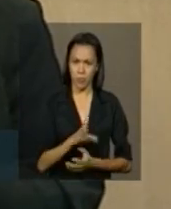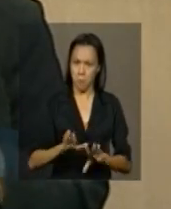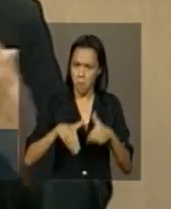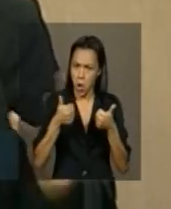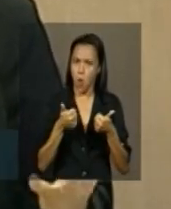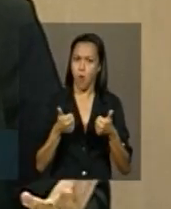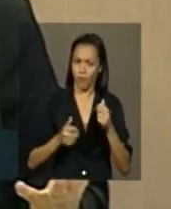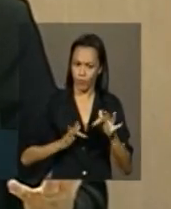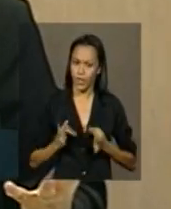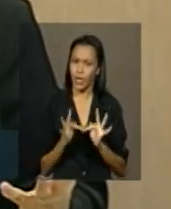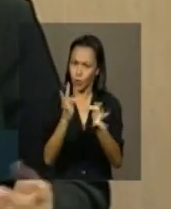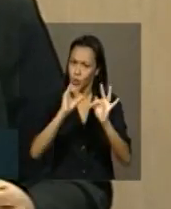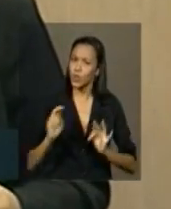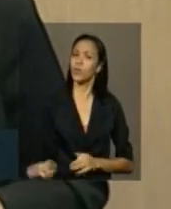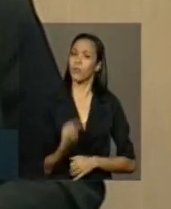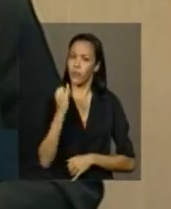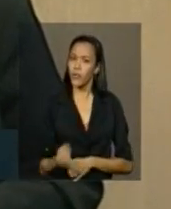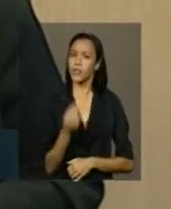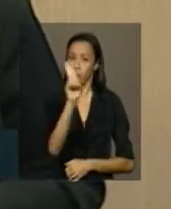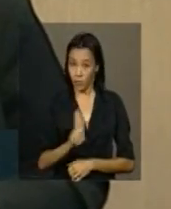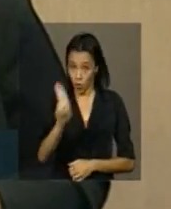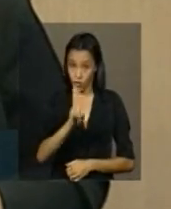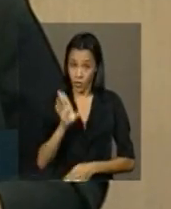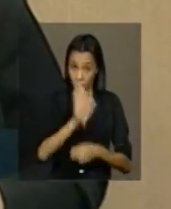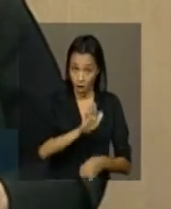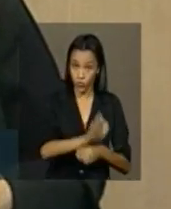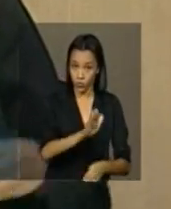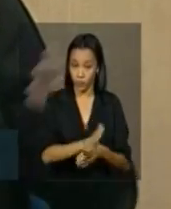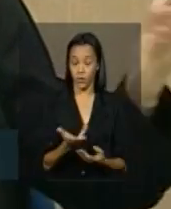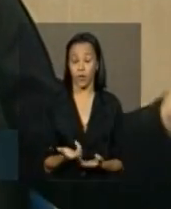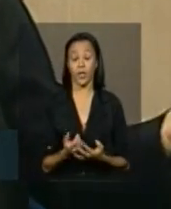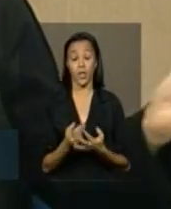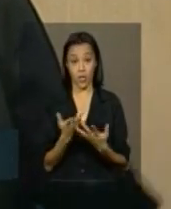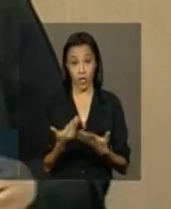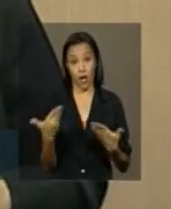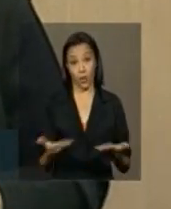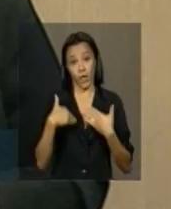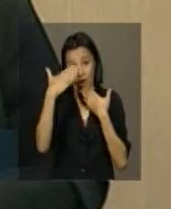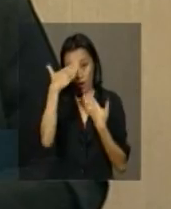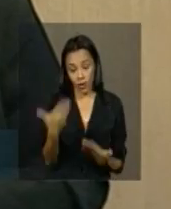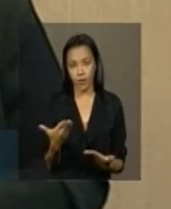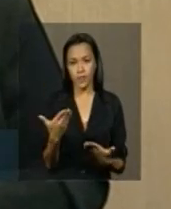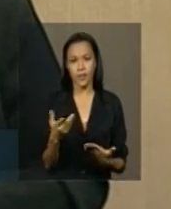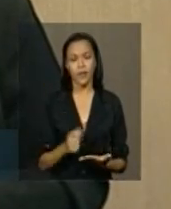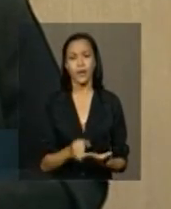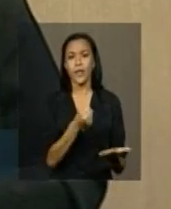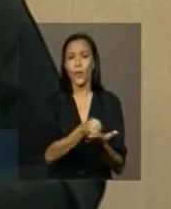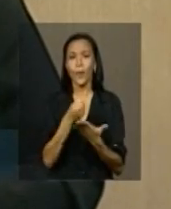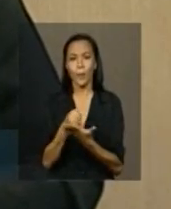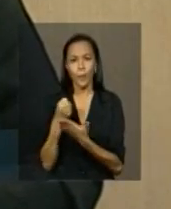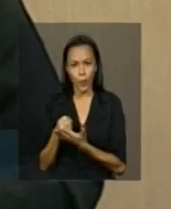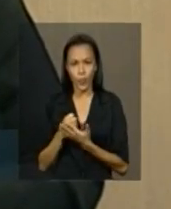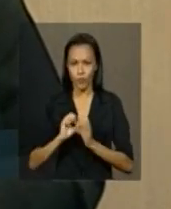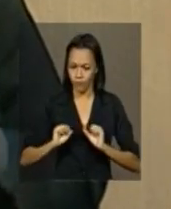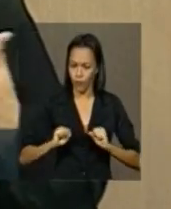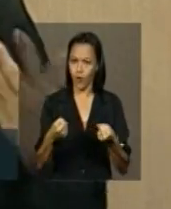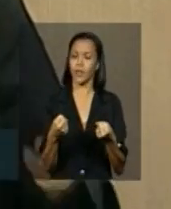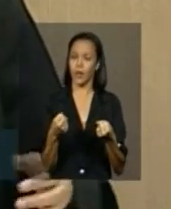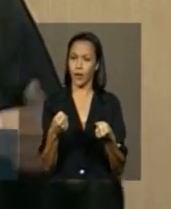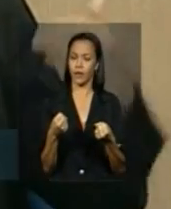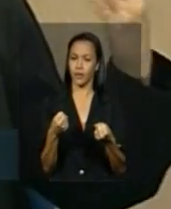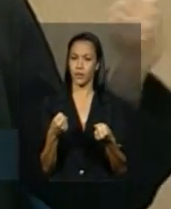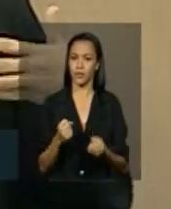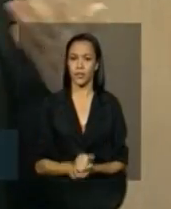tecnológica que é isso que nós estamos buscando então eu quero aqui agradecer dizer que eh a cooperação se fortalece